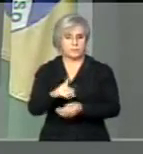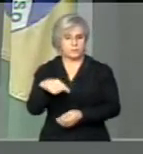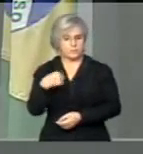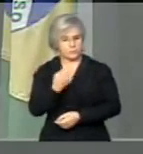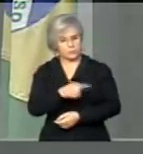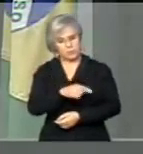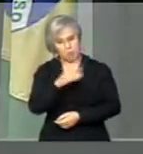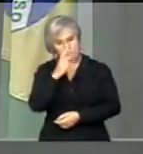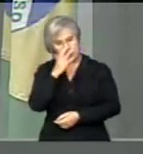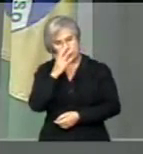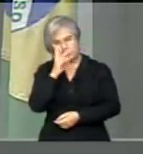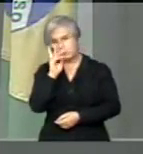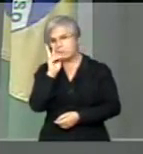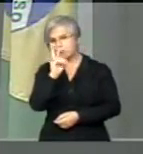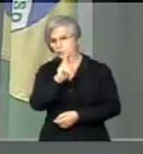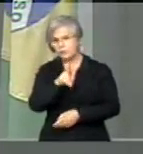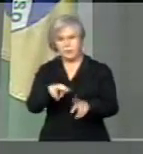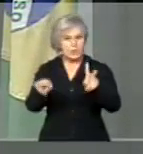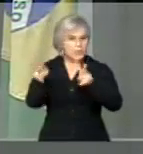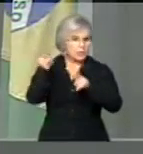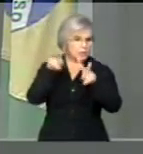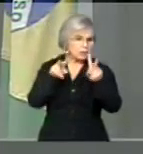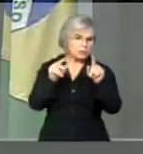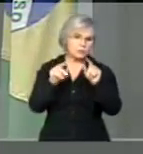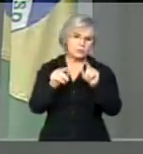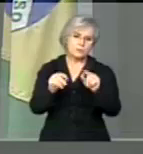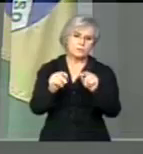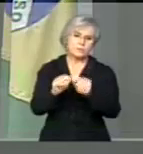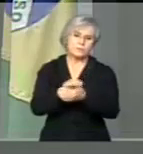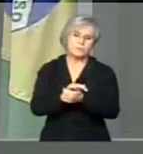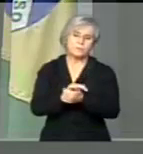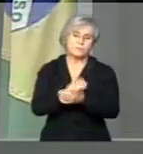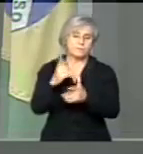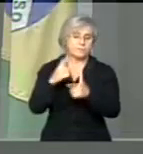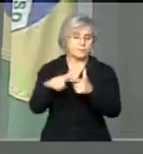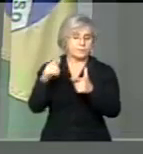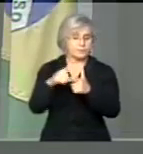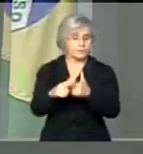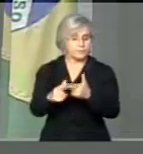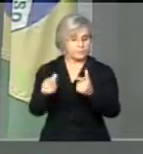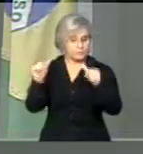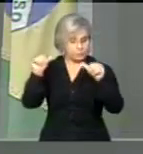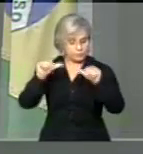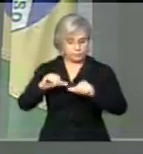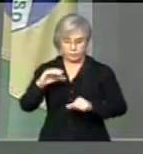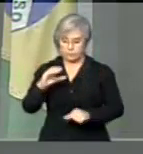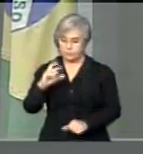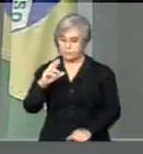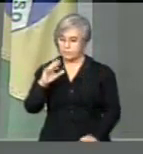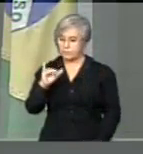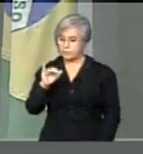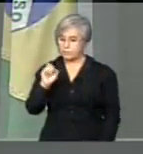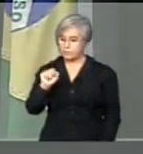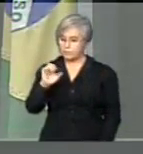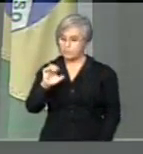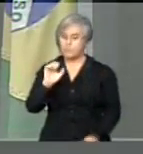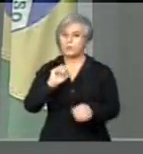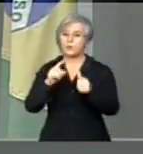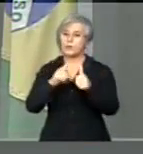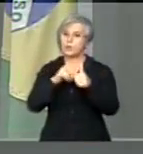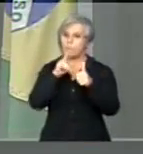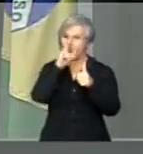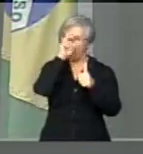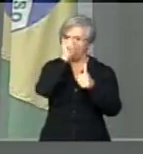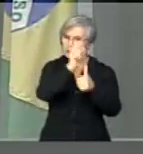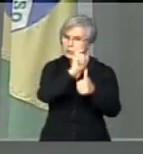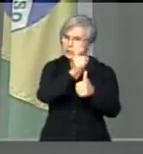temos assistido, senhoras e senhores parlamentares, é uma crise em que o Poder Executivo, como